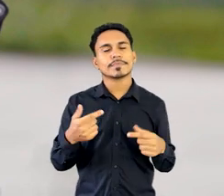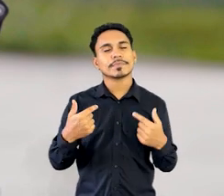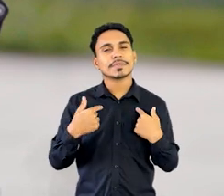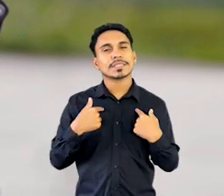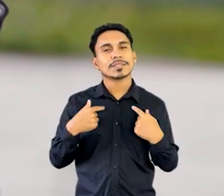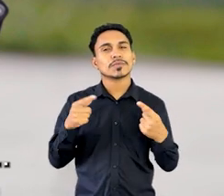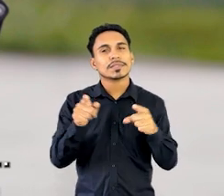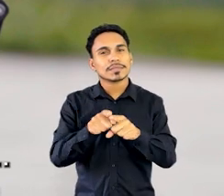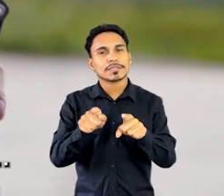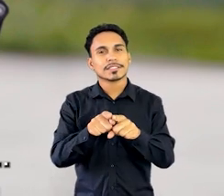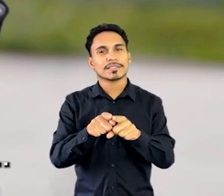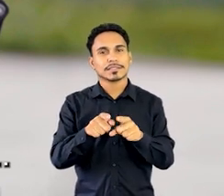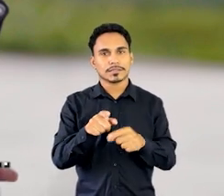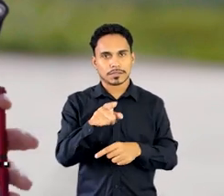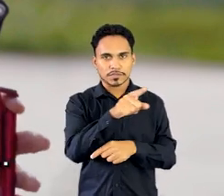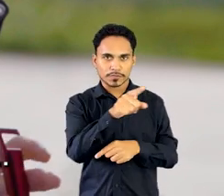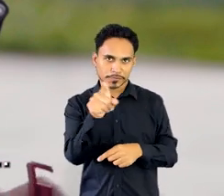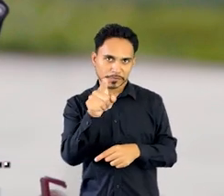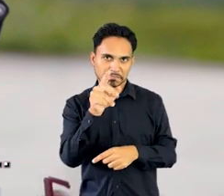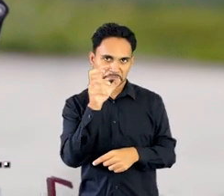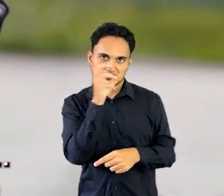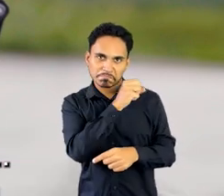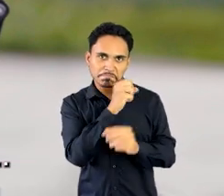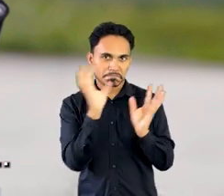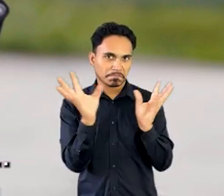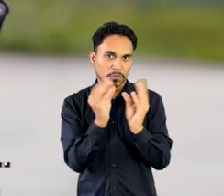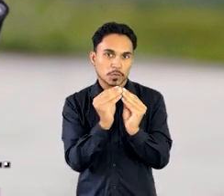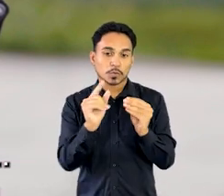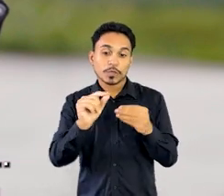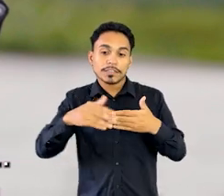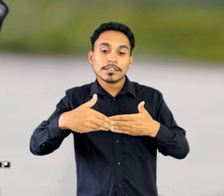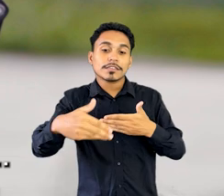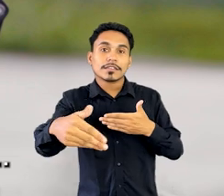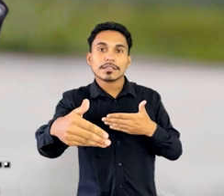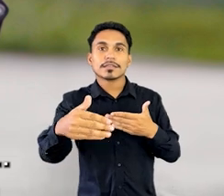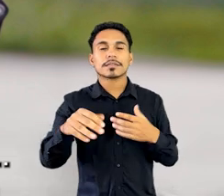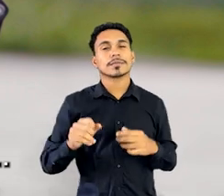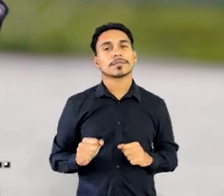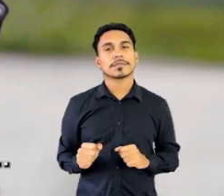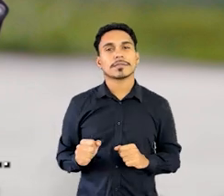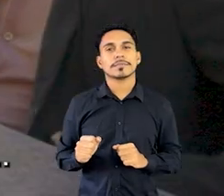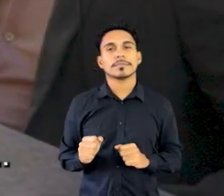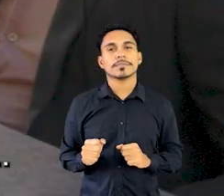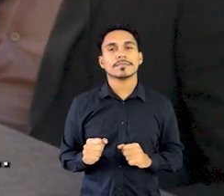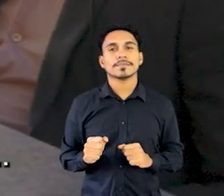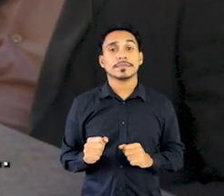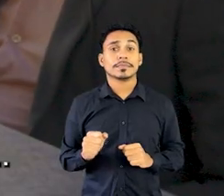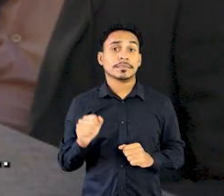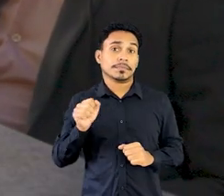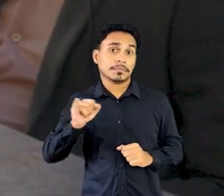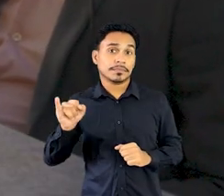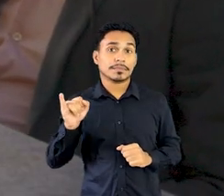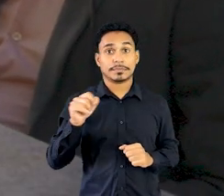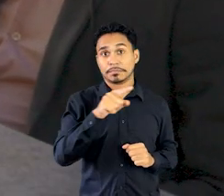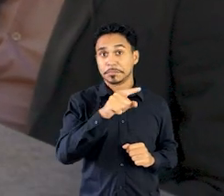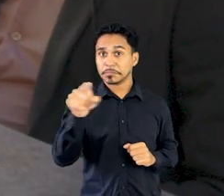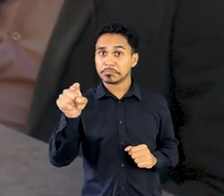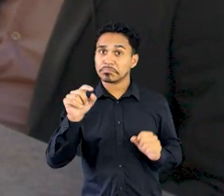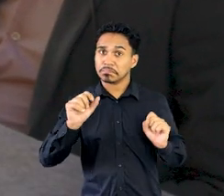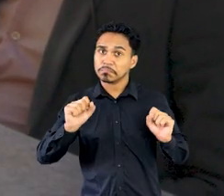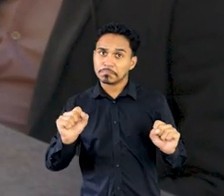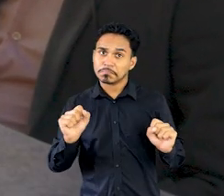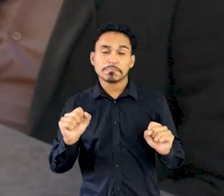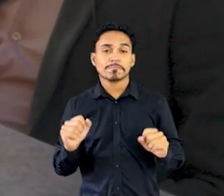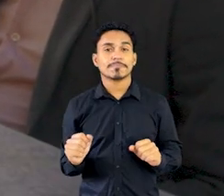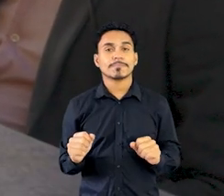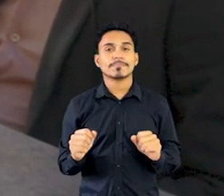outra eh eu gostaria também de além de vocês adiantarem um pouco o que vai acontecer na mesa que vocês na medida que